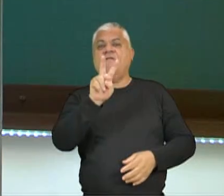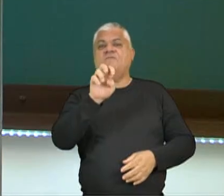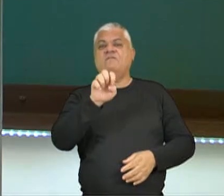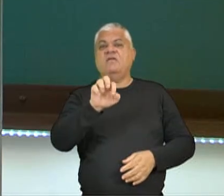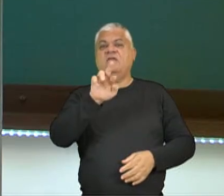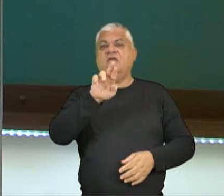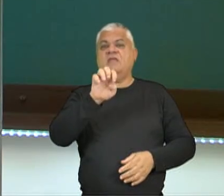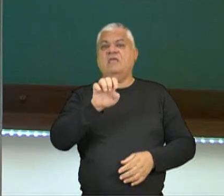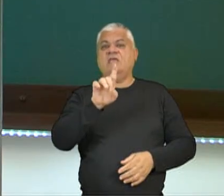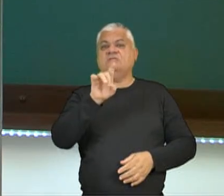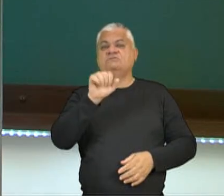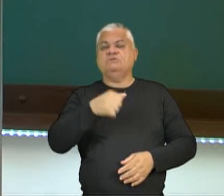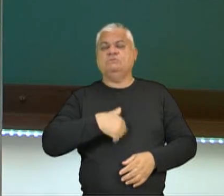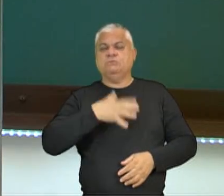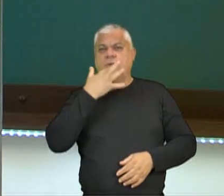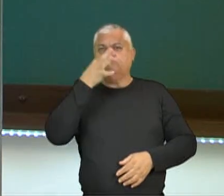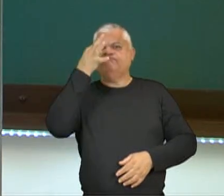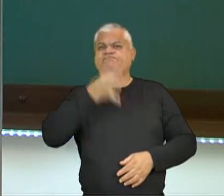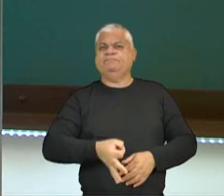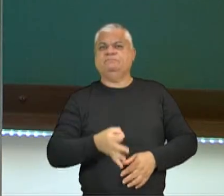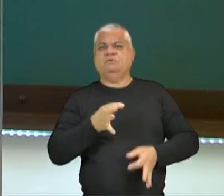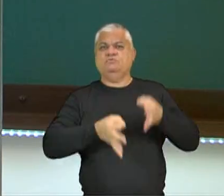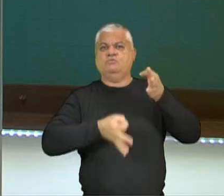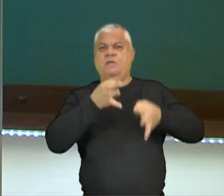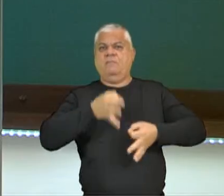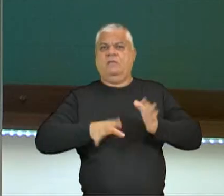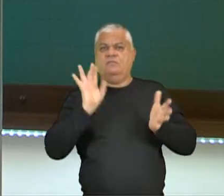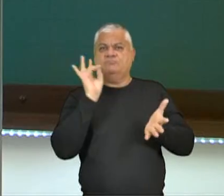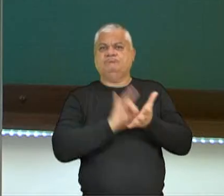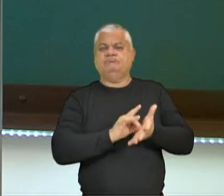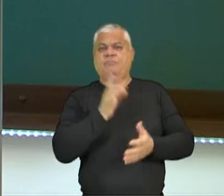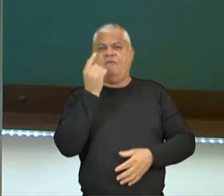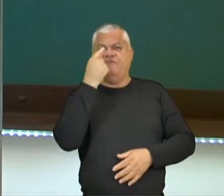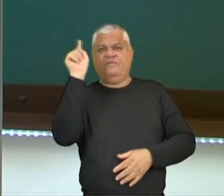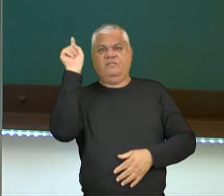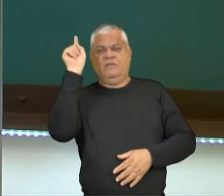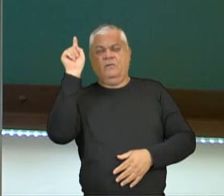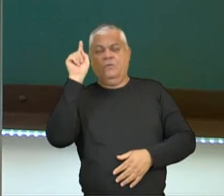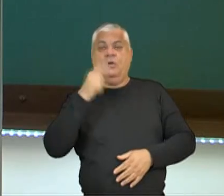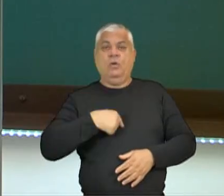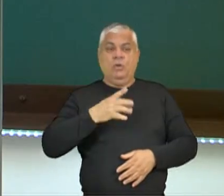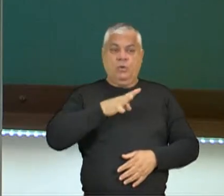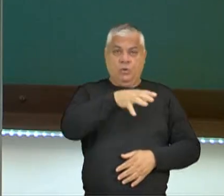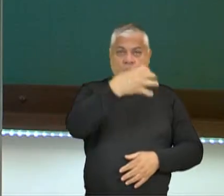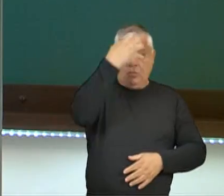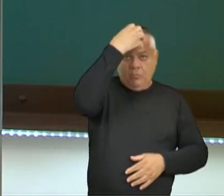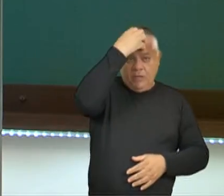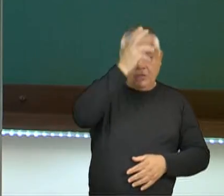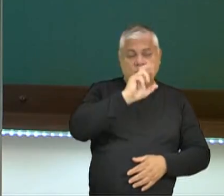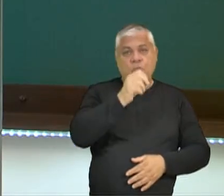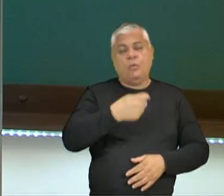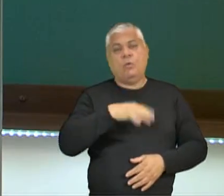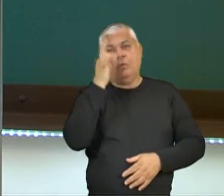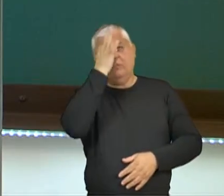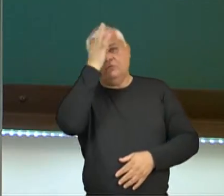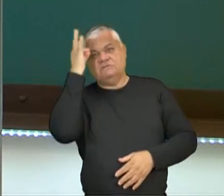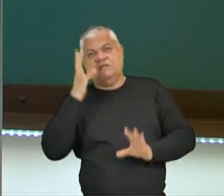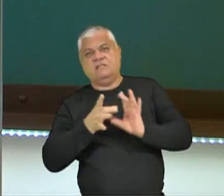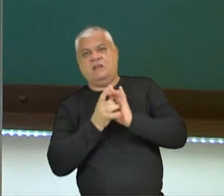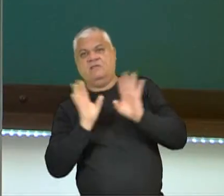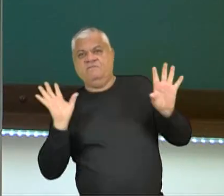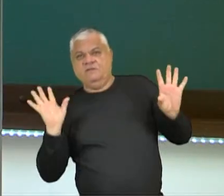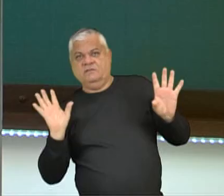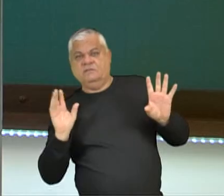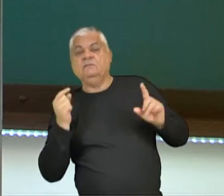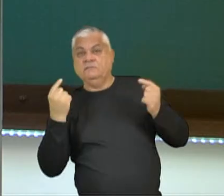uma sentença, a um tipo de julgamento, né? Considerando culpado ou inocente, né? Determinada pessoa